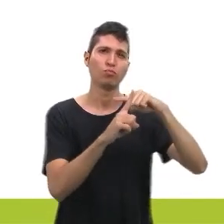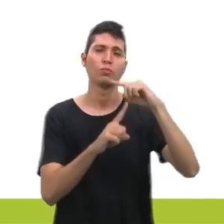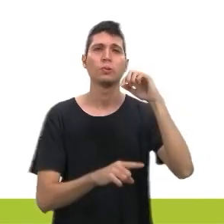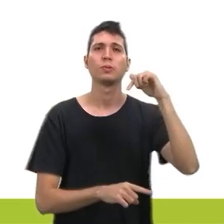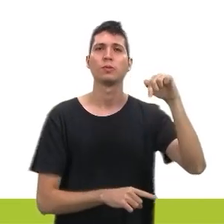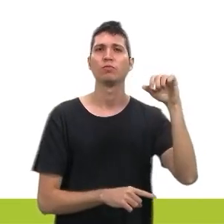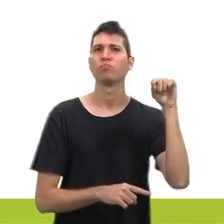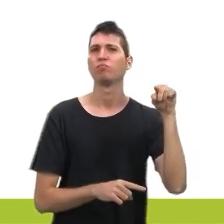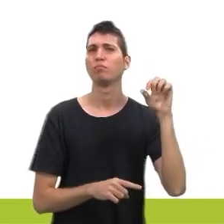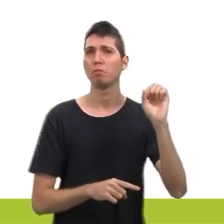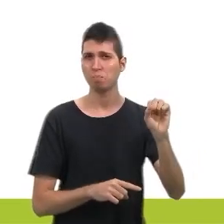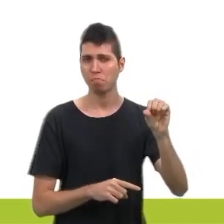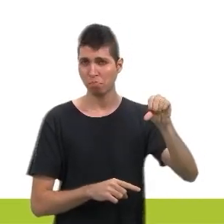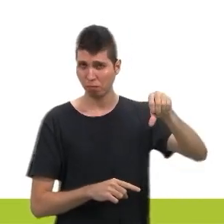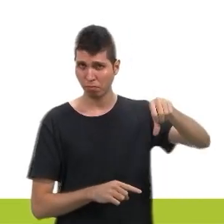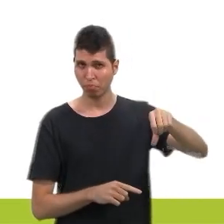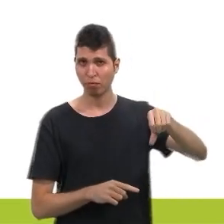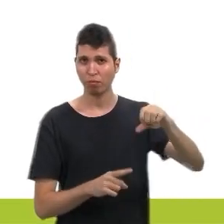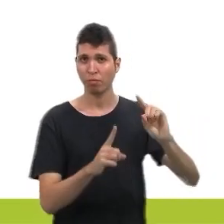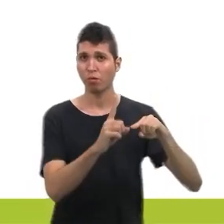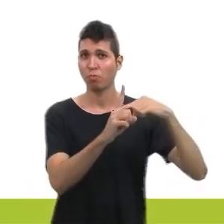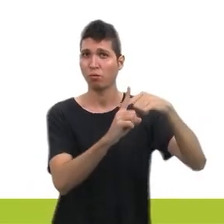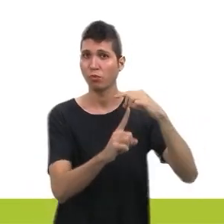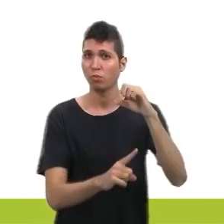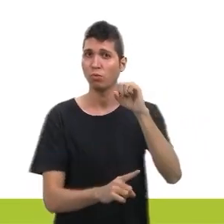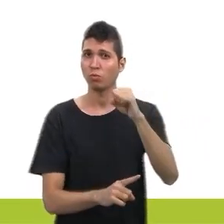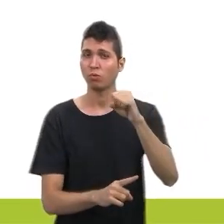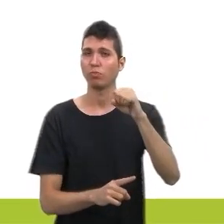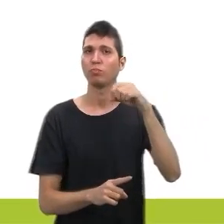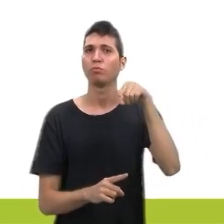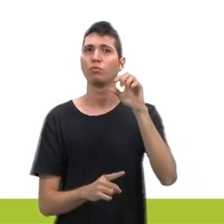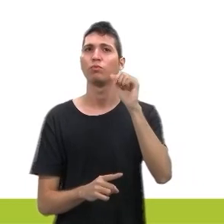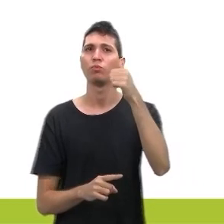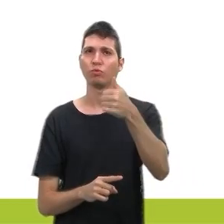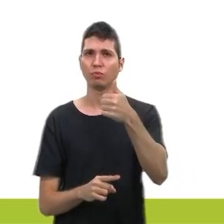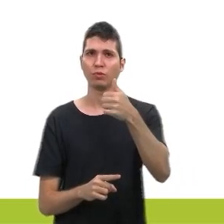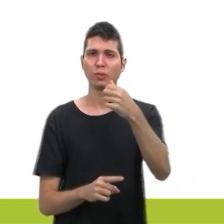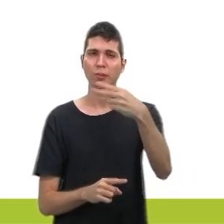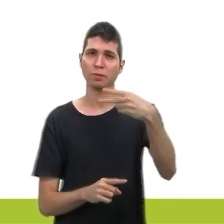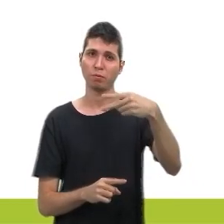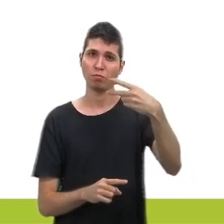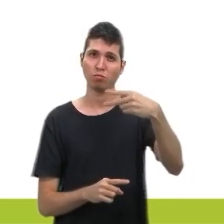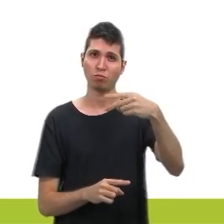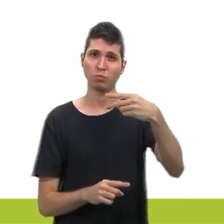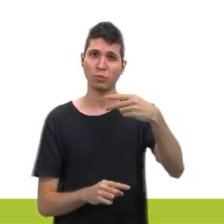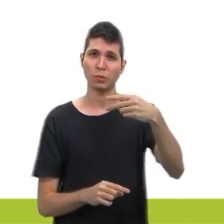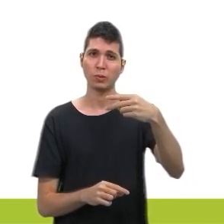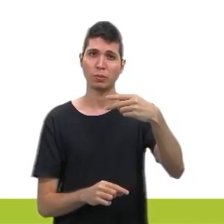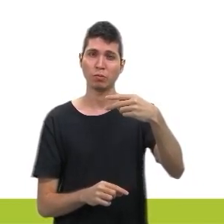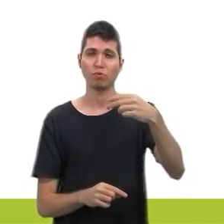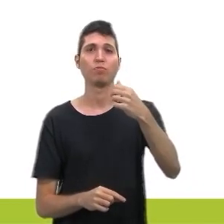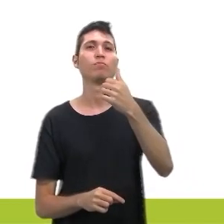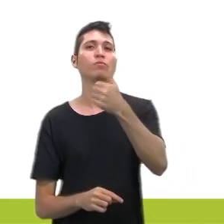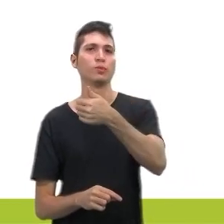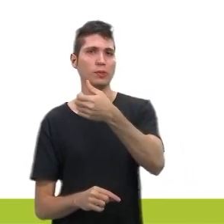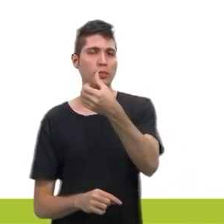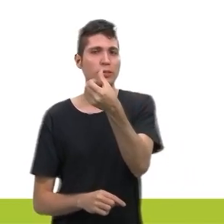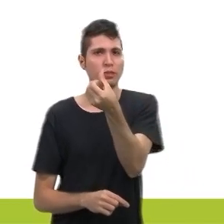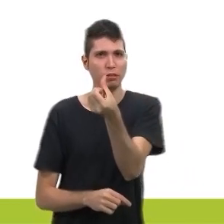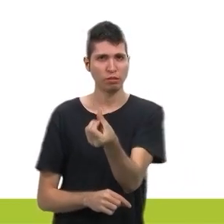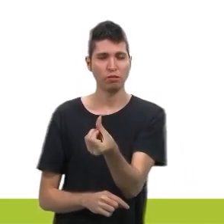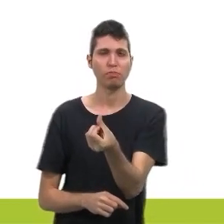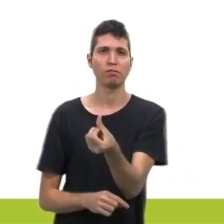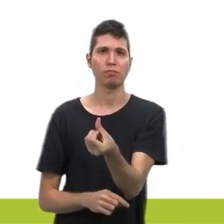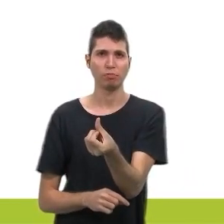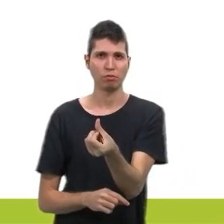7,9 mais 8,1, eu vou obter 16, né? No meu cálculo. 16, como a gente